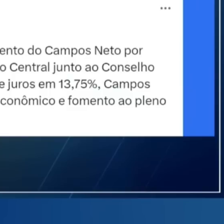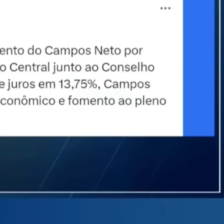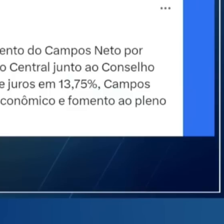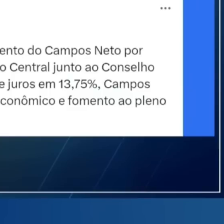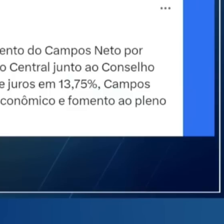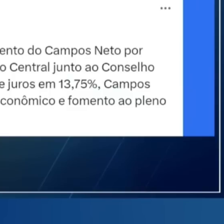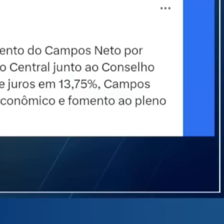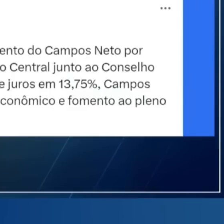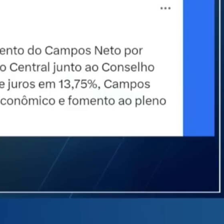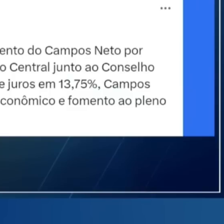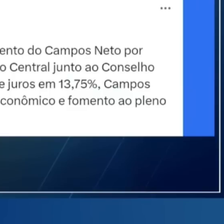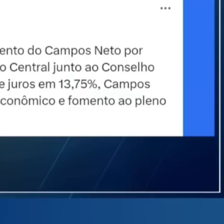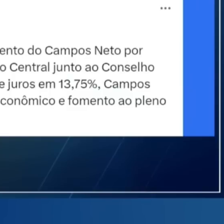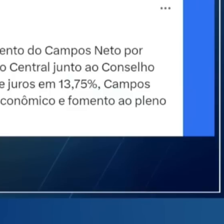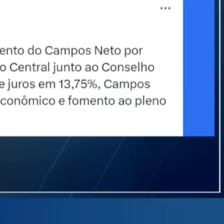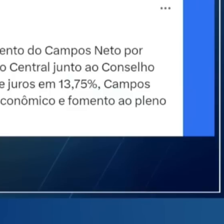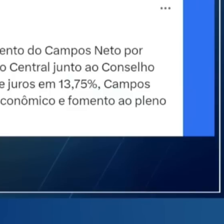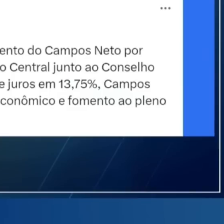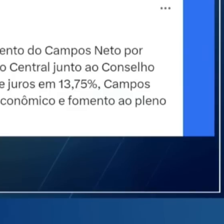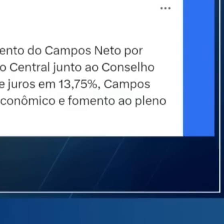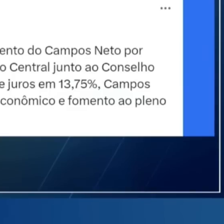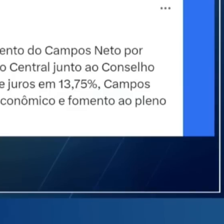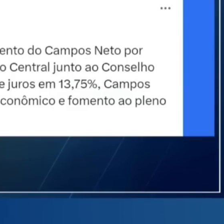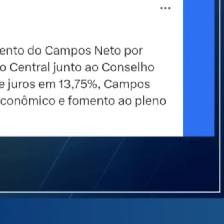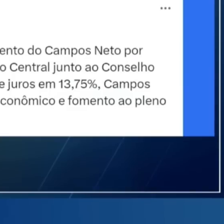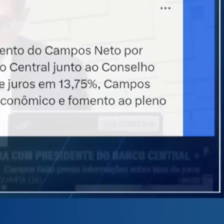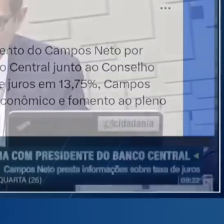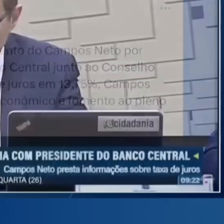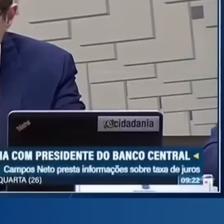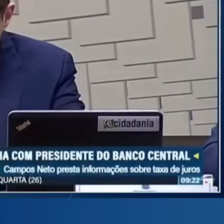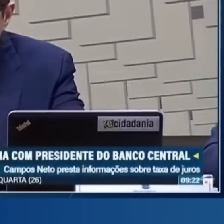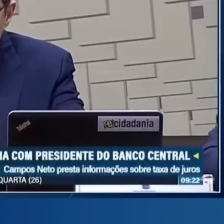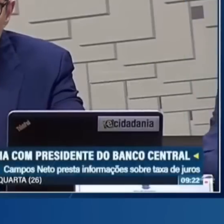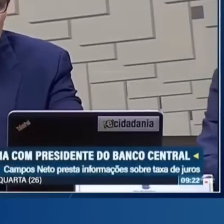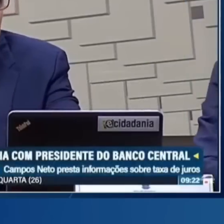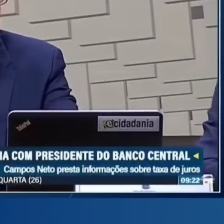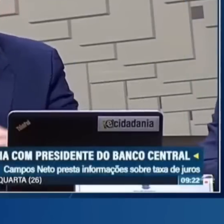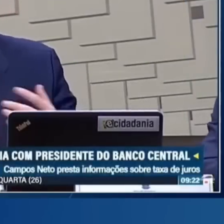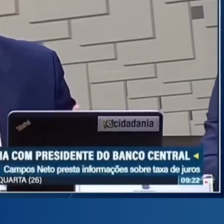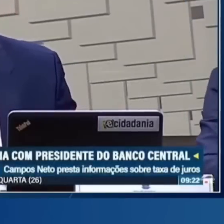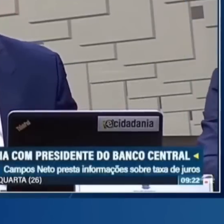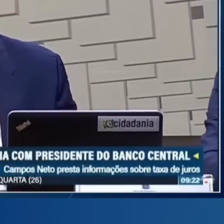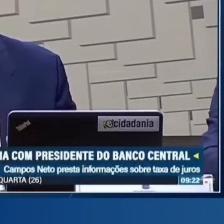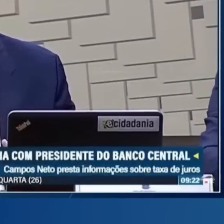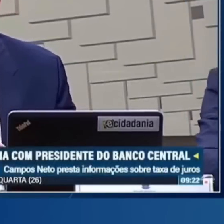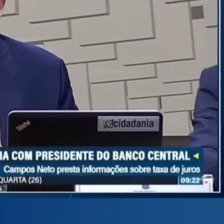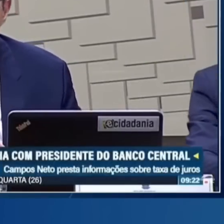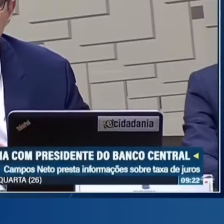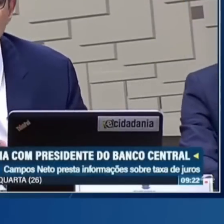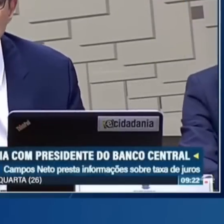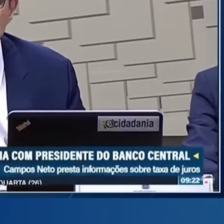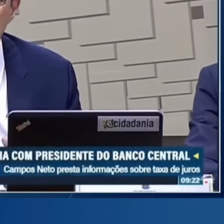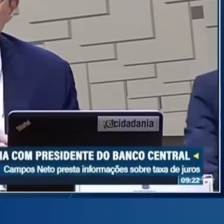base econômica liberal, mas é também aqui o questionamento, quer dizer, dos objetivos do